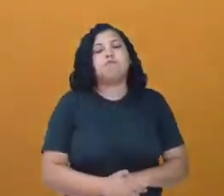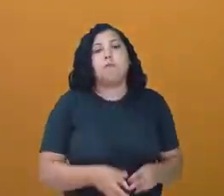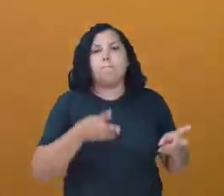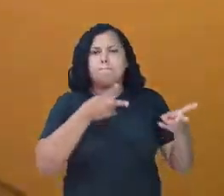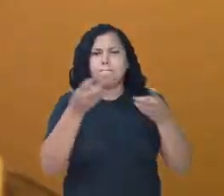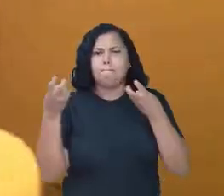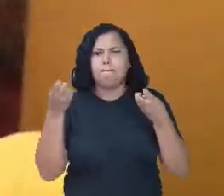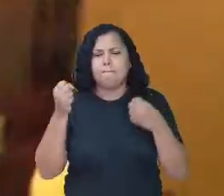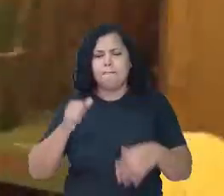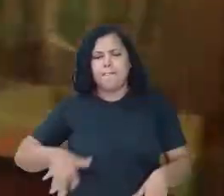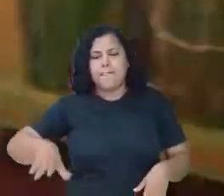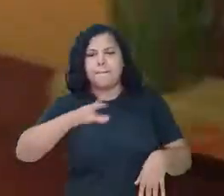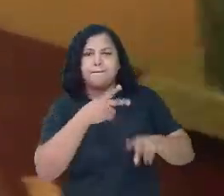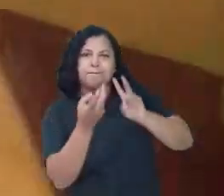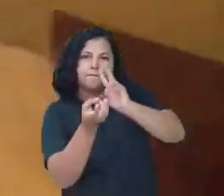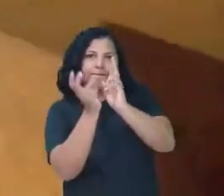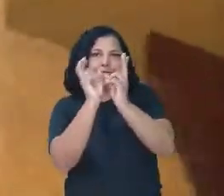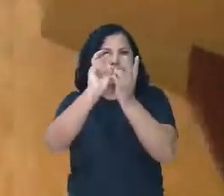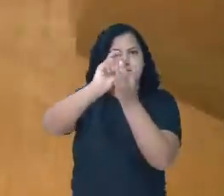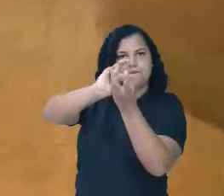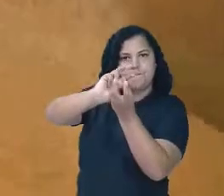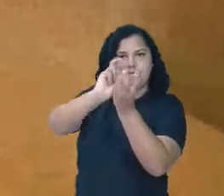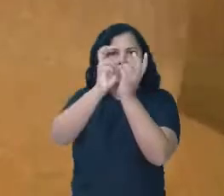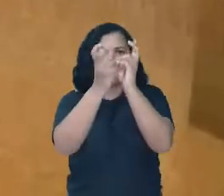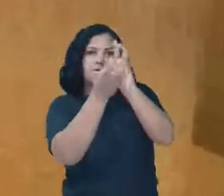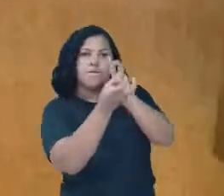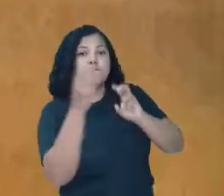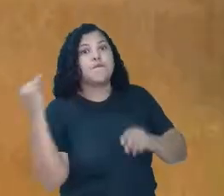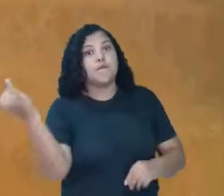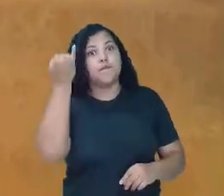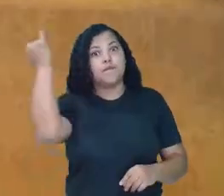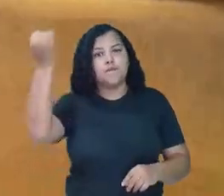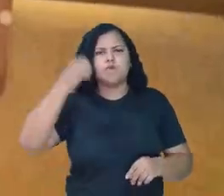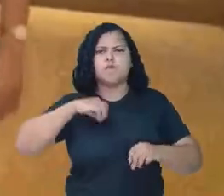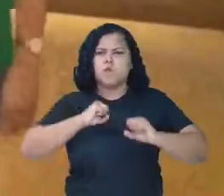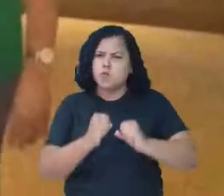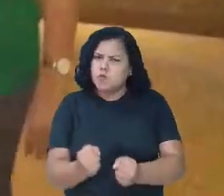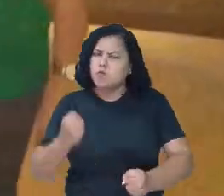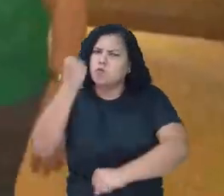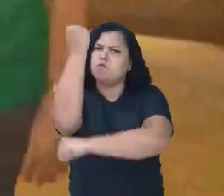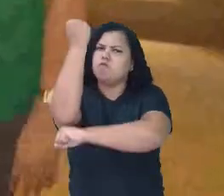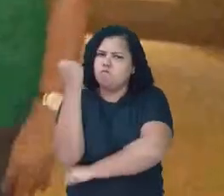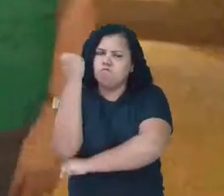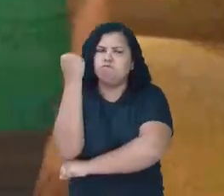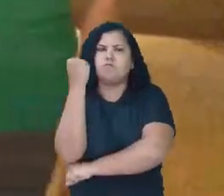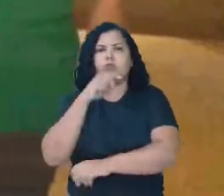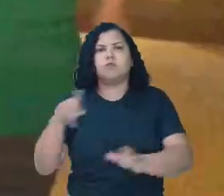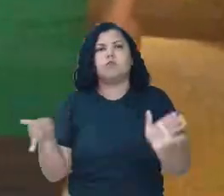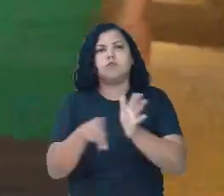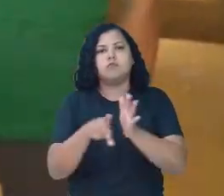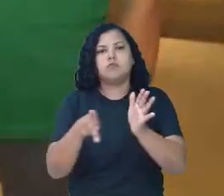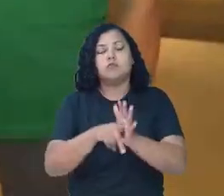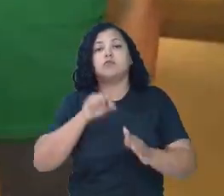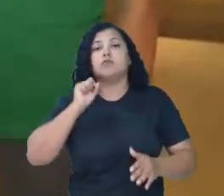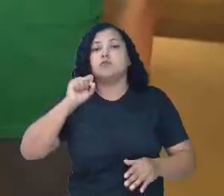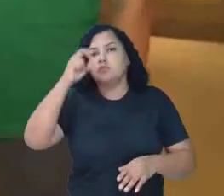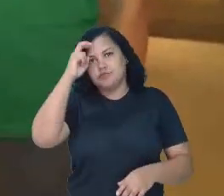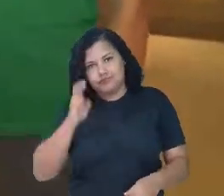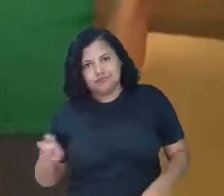a própria capoeira e a importância da capoeira no sentido da resistência cultural e